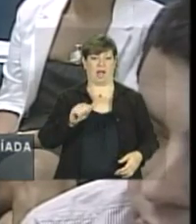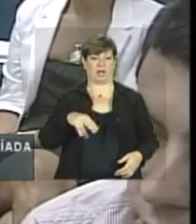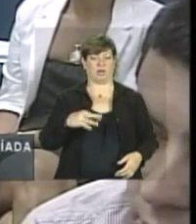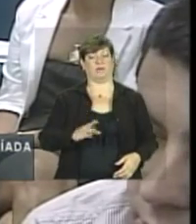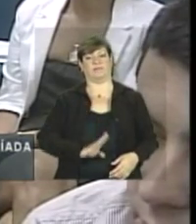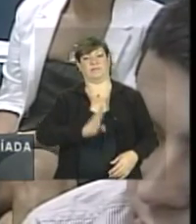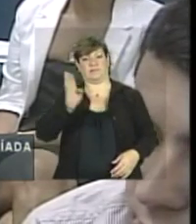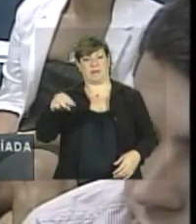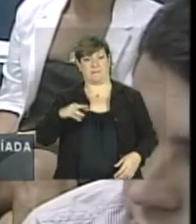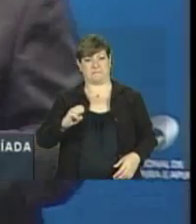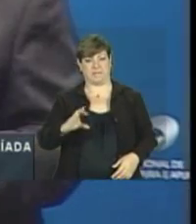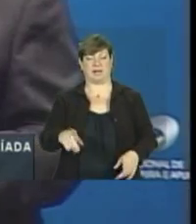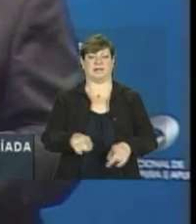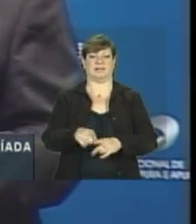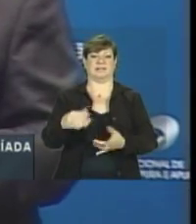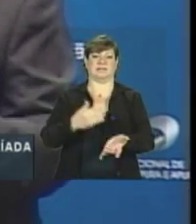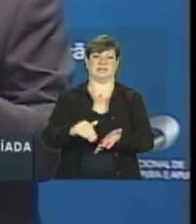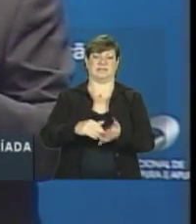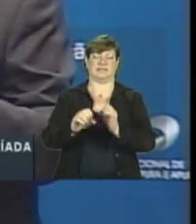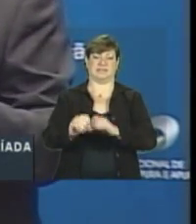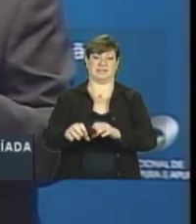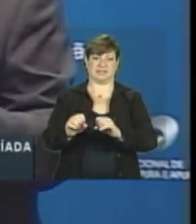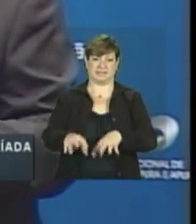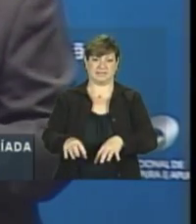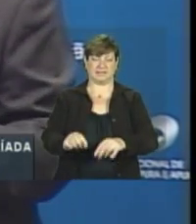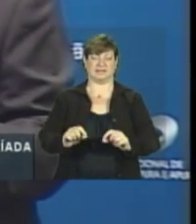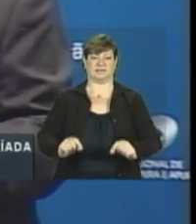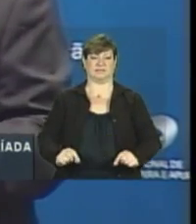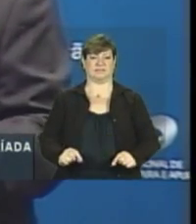para a Secretaria de Ensino,